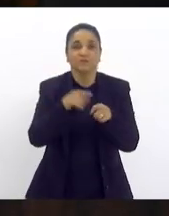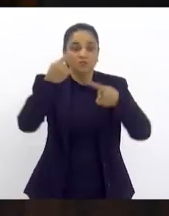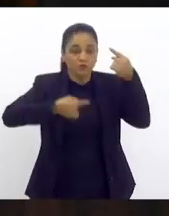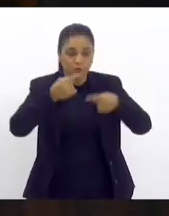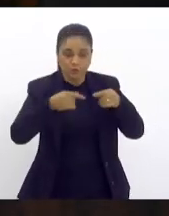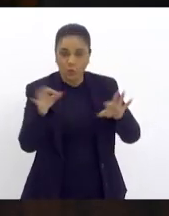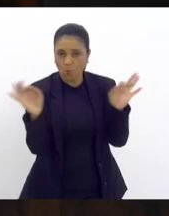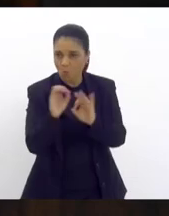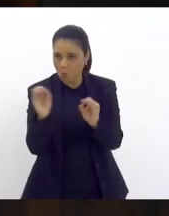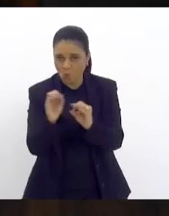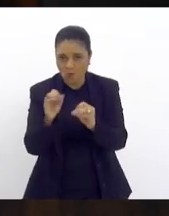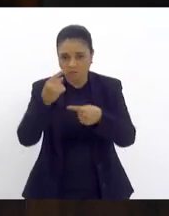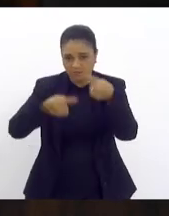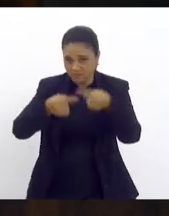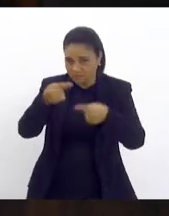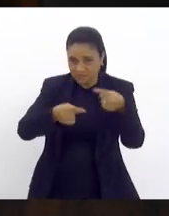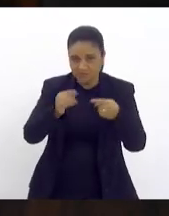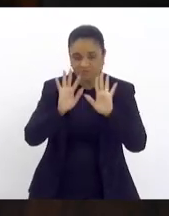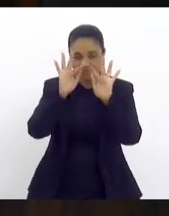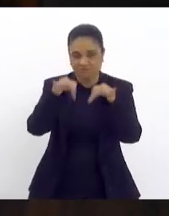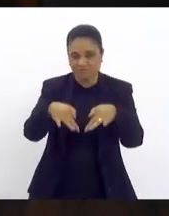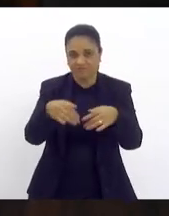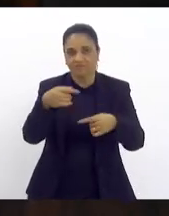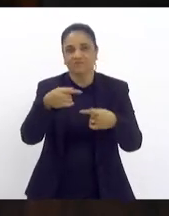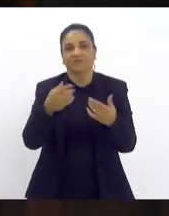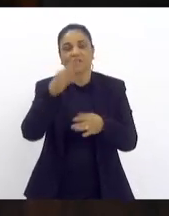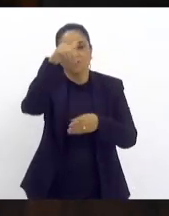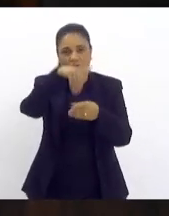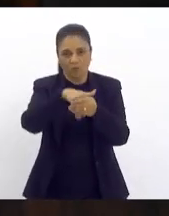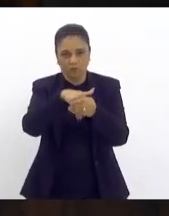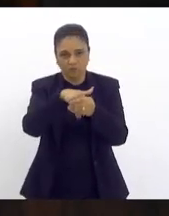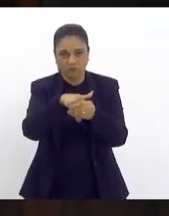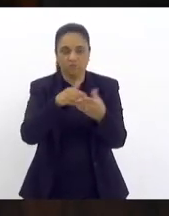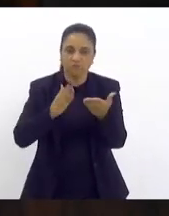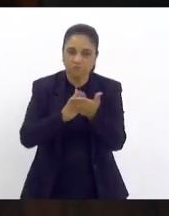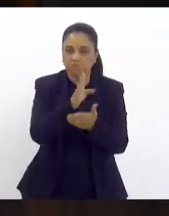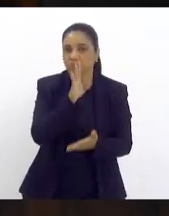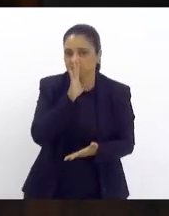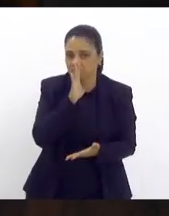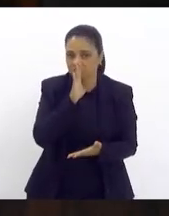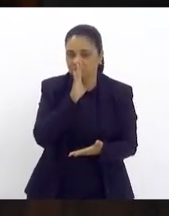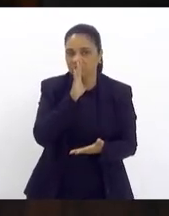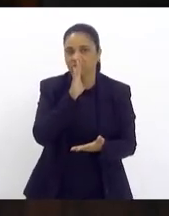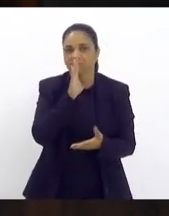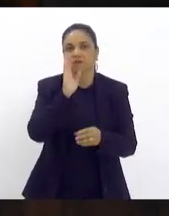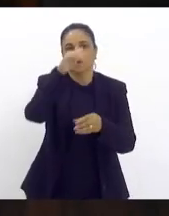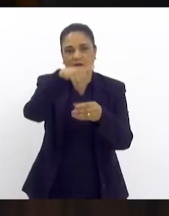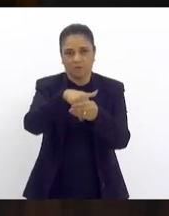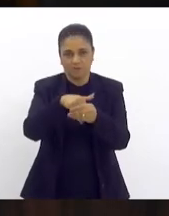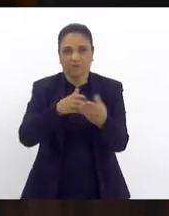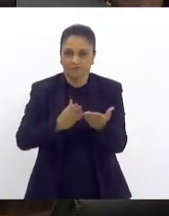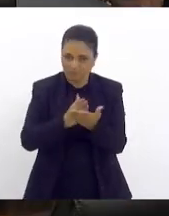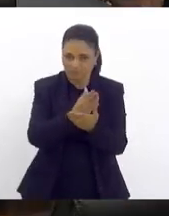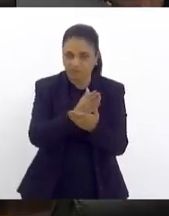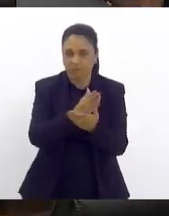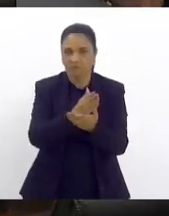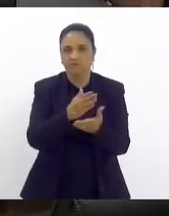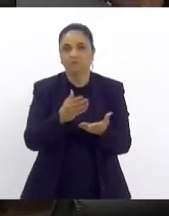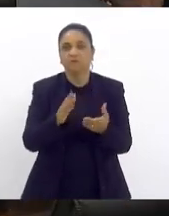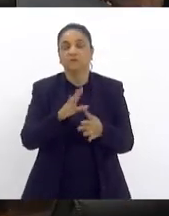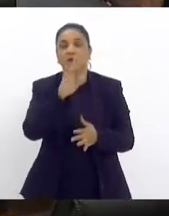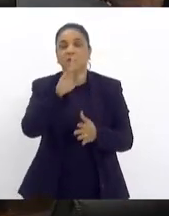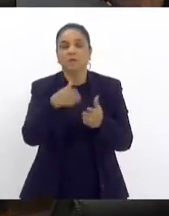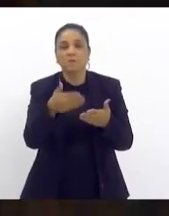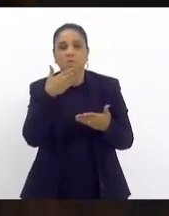discussão não havendo Quem Queira discutir encerrada discussão e votação senhores que a própria comissão aprovado em primeiro volta em segundo